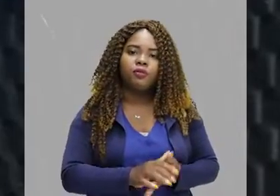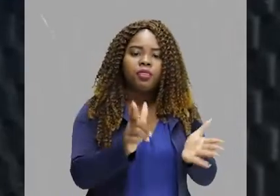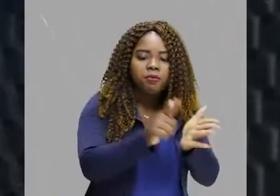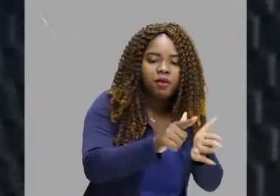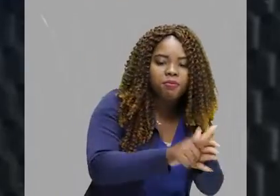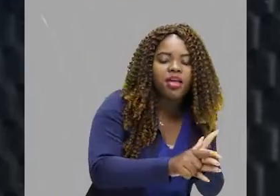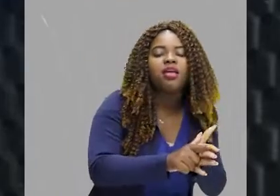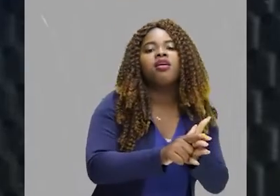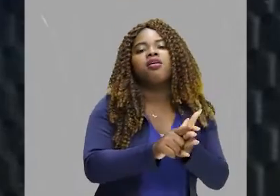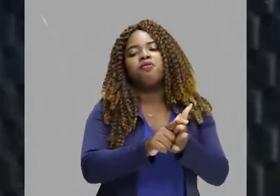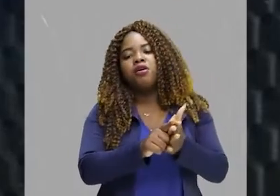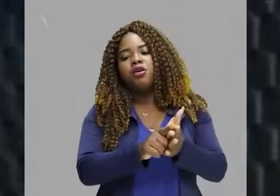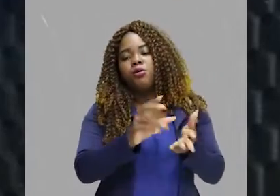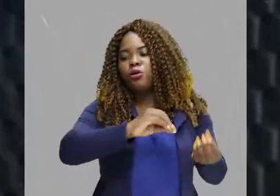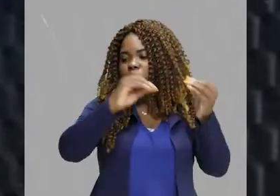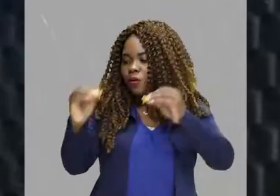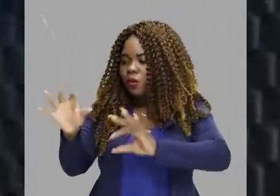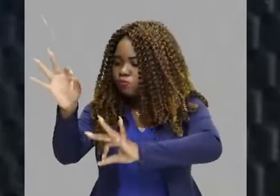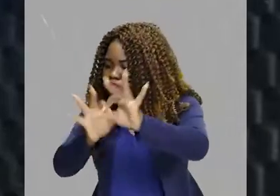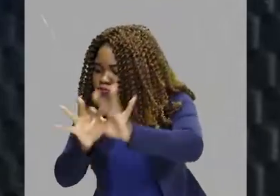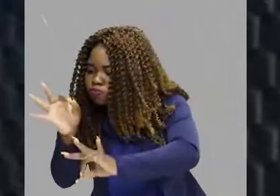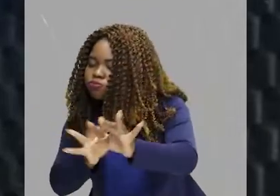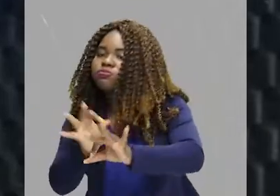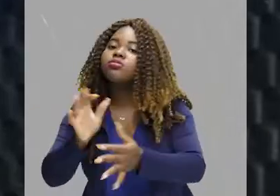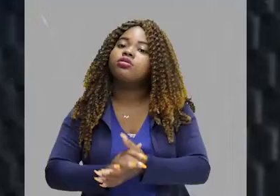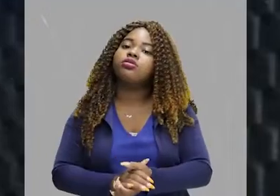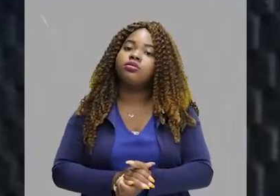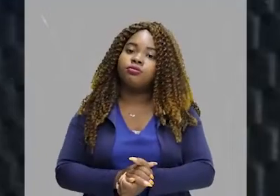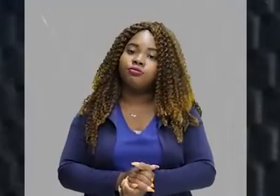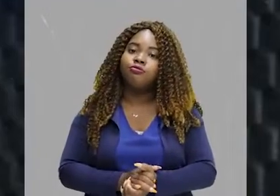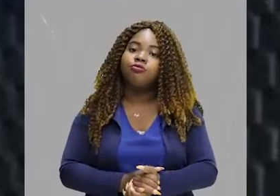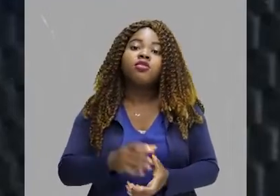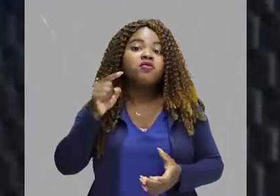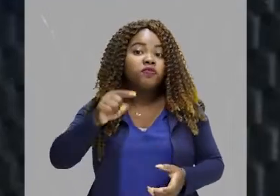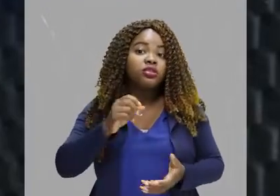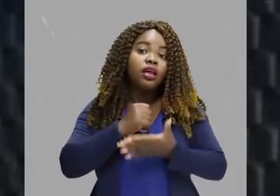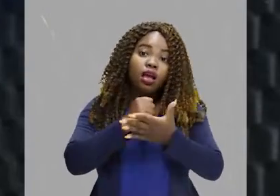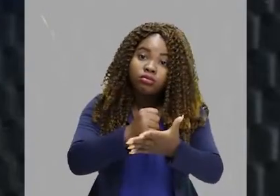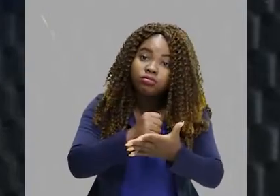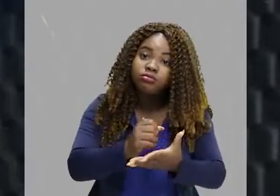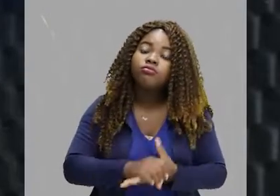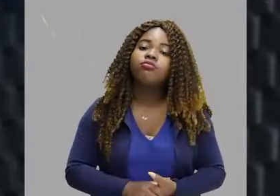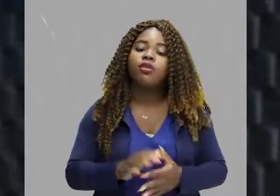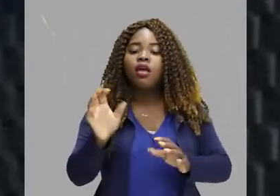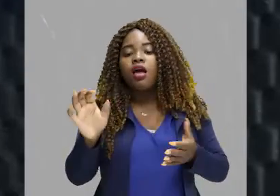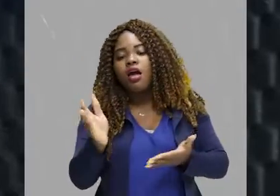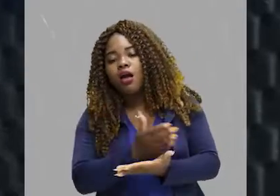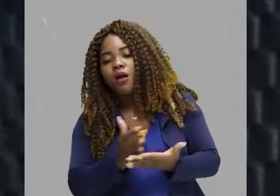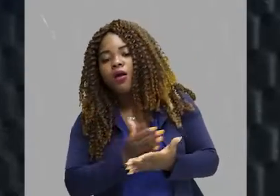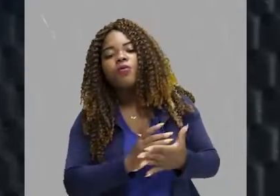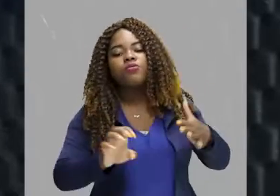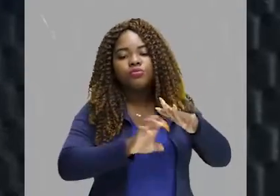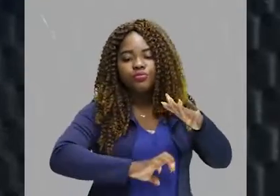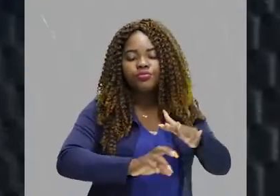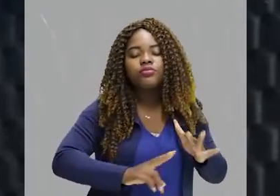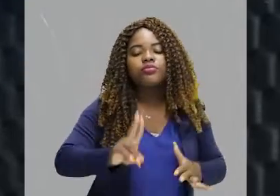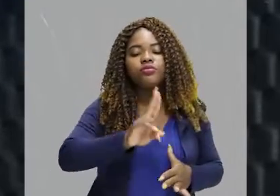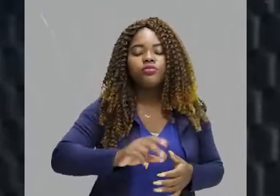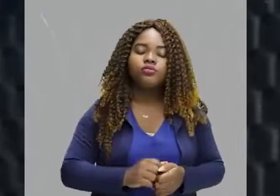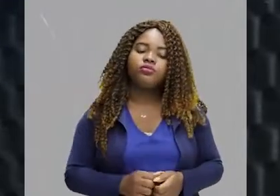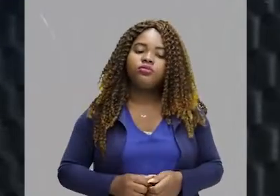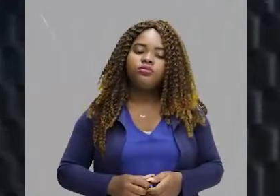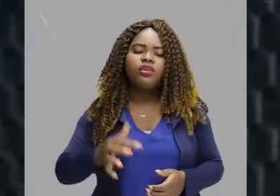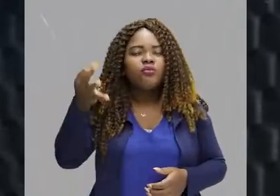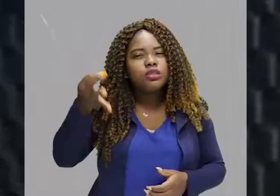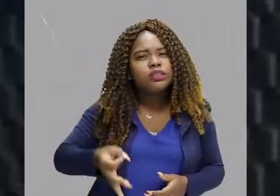por exemplo, você já está facilitando, já está fazendo alguma coisa, certo? Algumas empresas utilizam isso também. Então eu tenho certeza que você